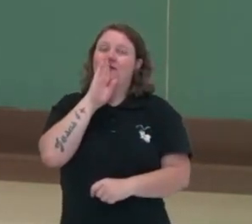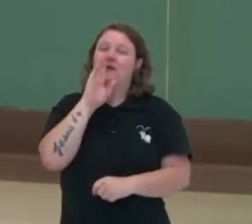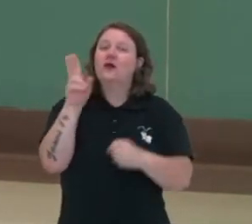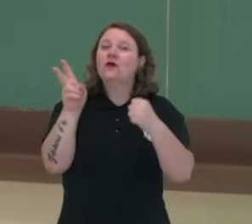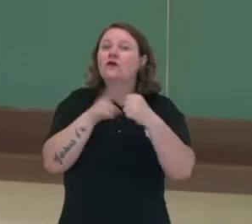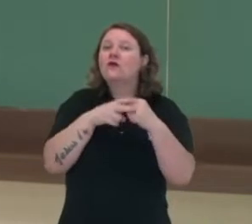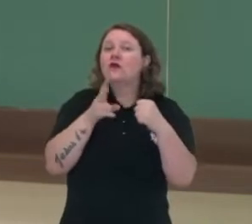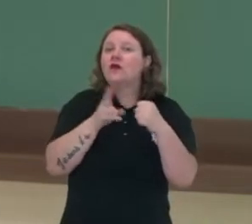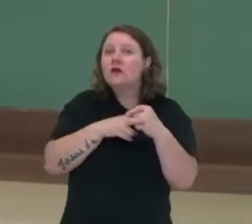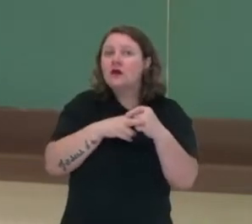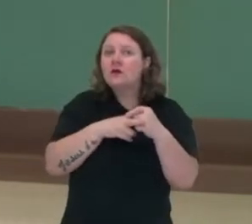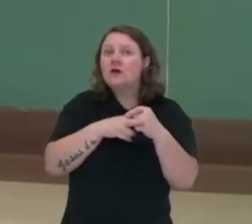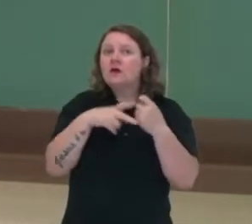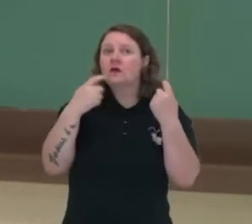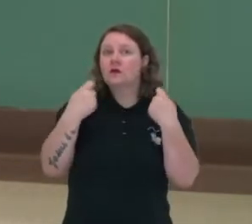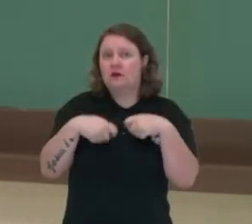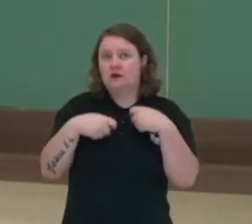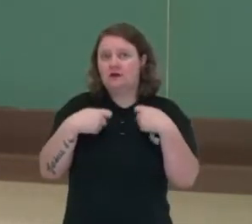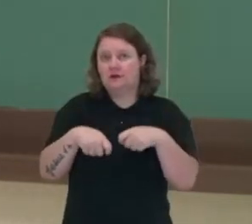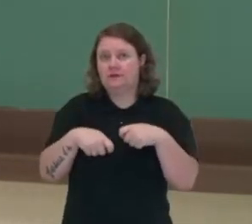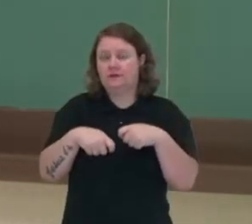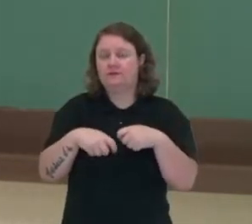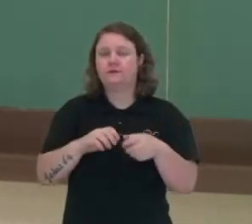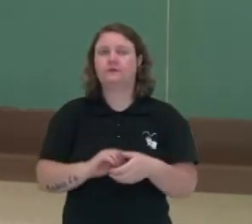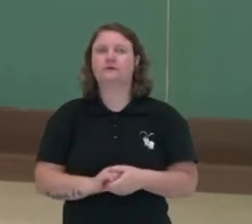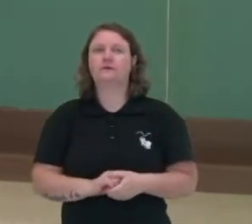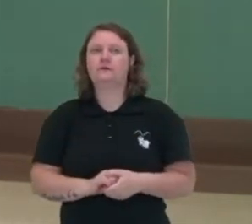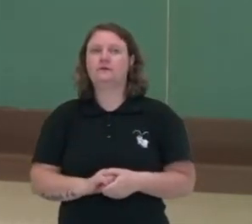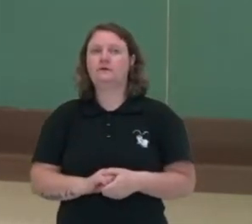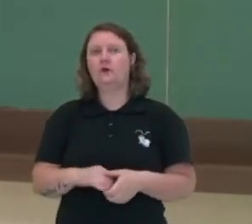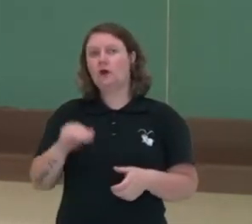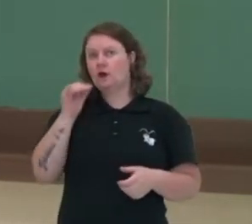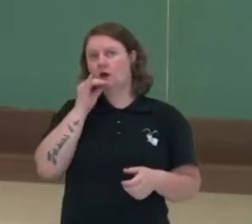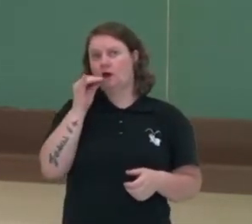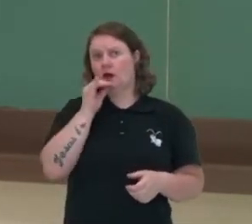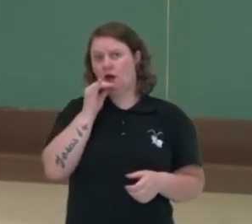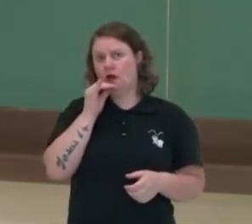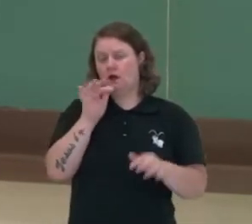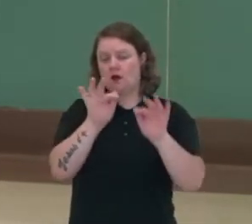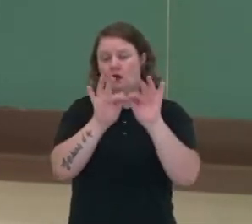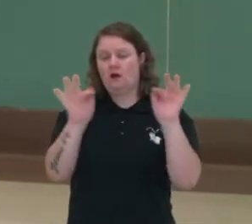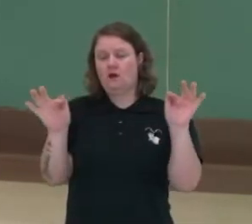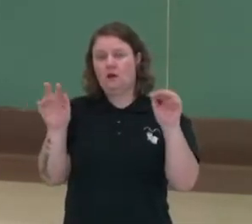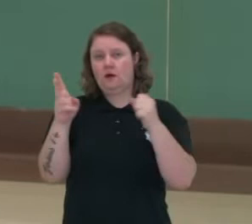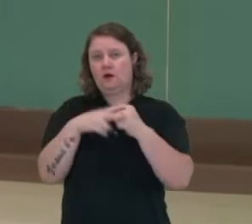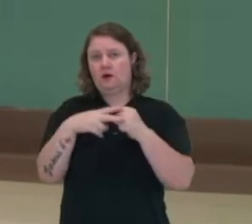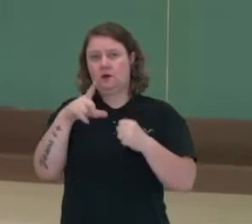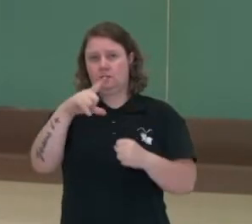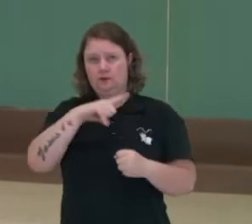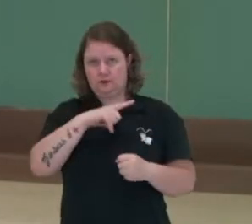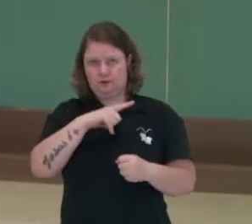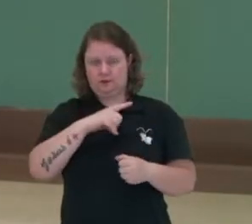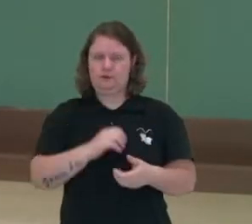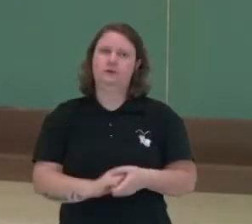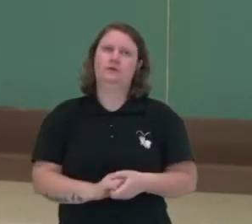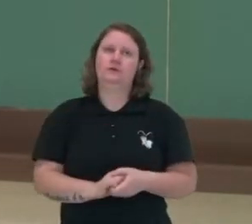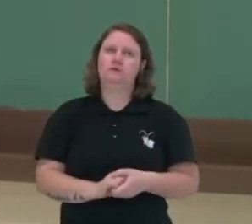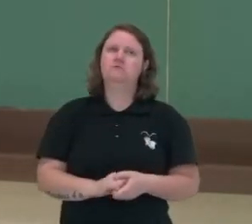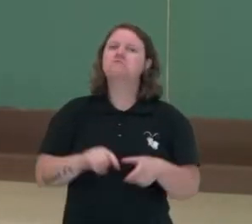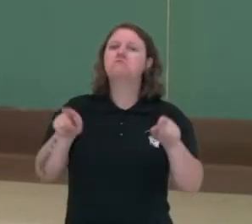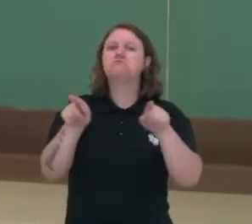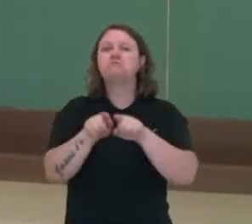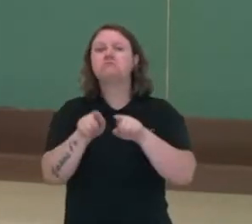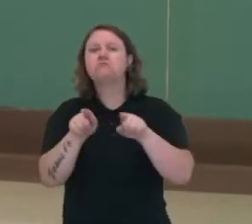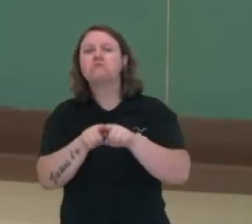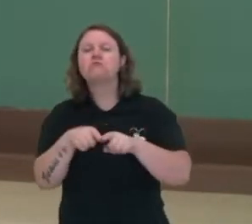aqui constituída uma oração. Então, um exemplo acima é uma frase verbal e uma oração, ao mesmo tempo,